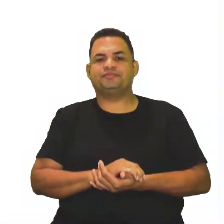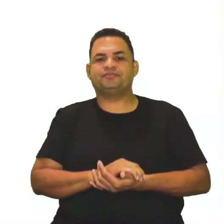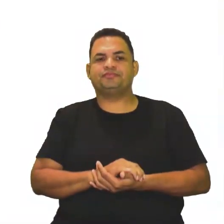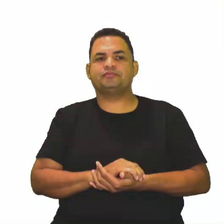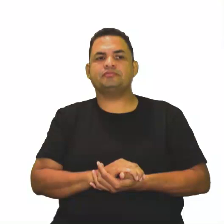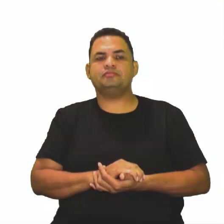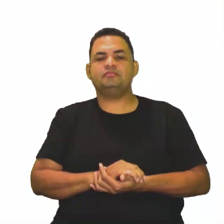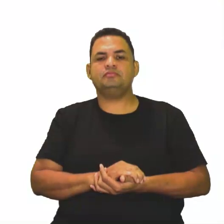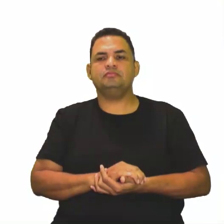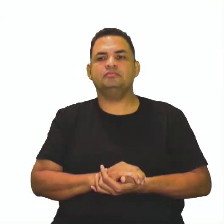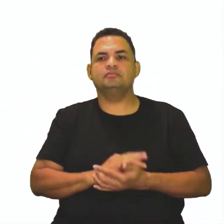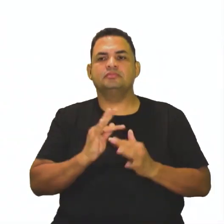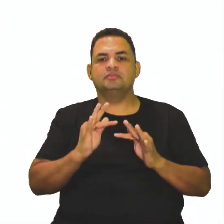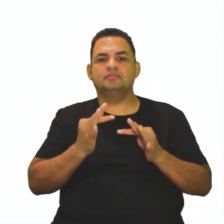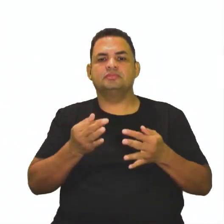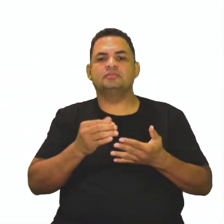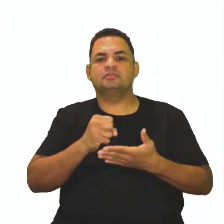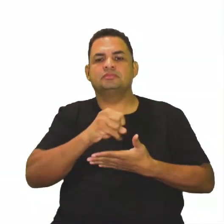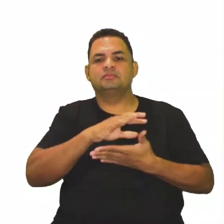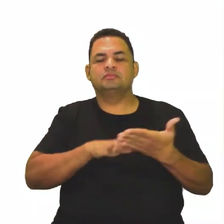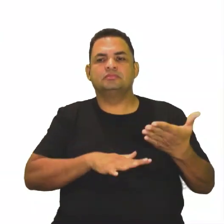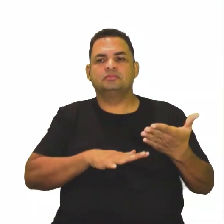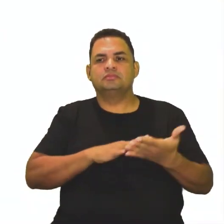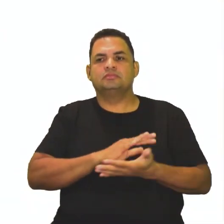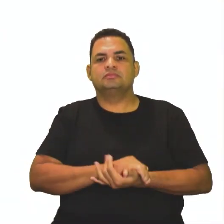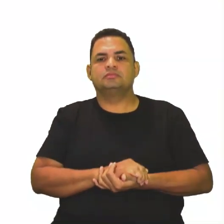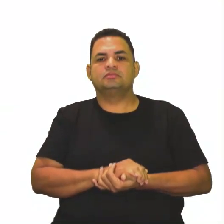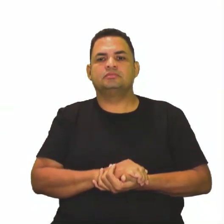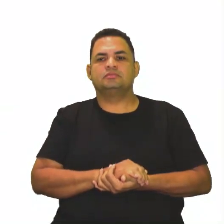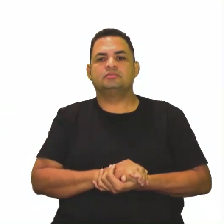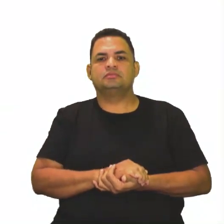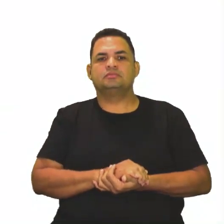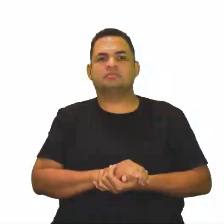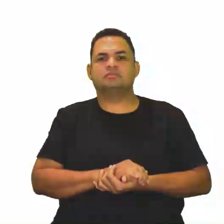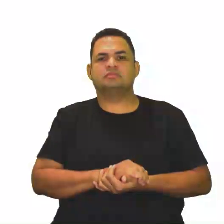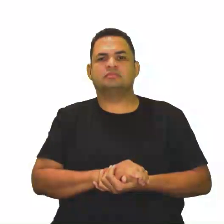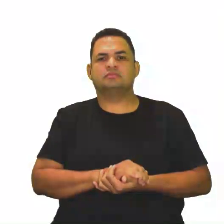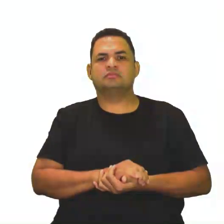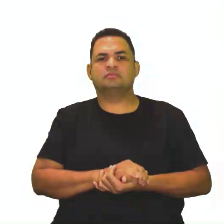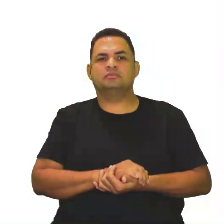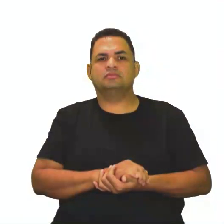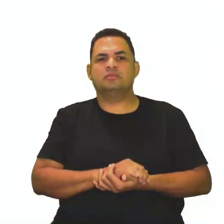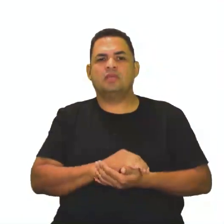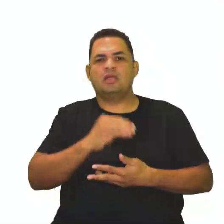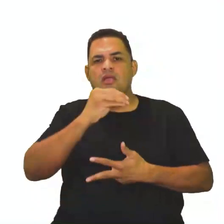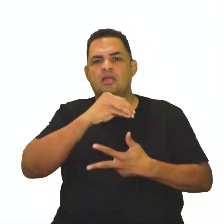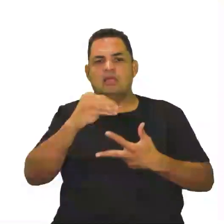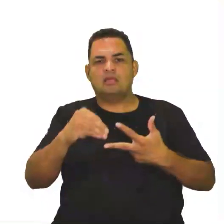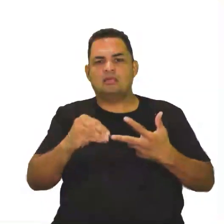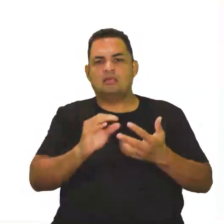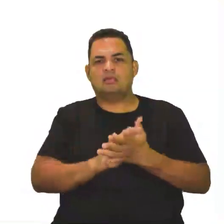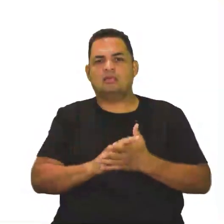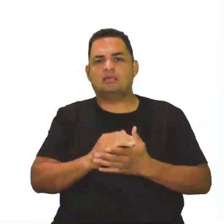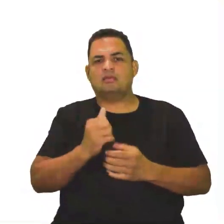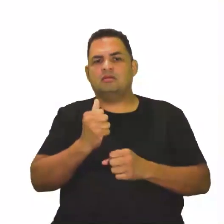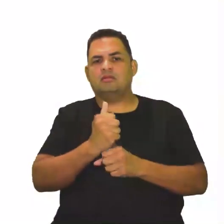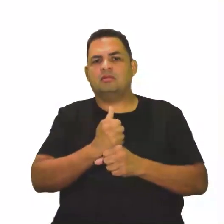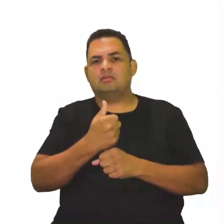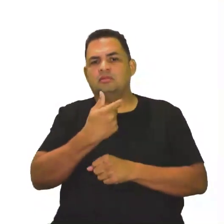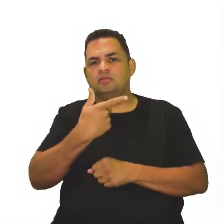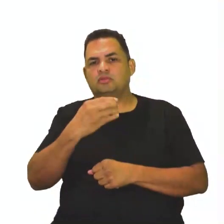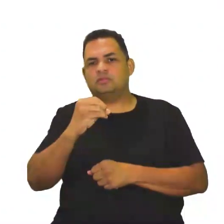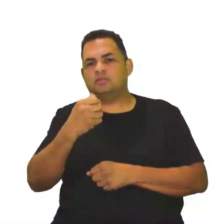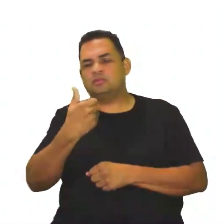Vamos aqui, pessoal, para fechar uma questãozinha do Enem. Essa aqui é de 2016 e fala o seguinte: uma